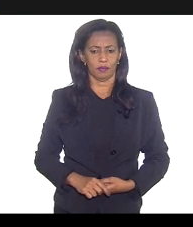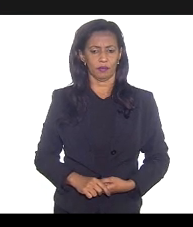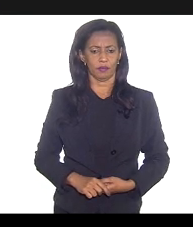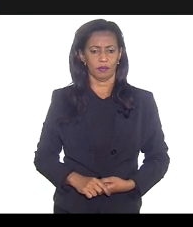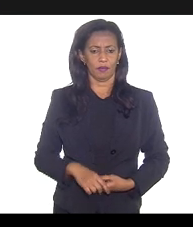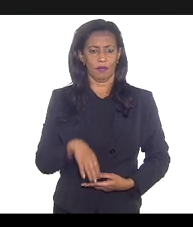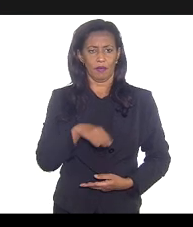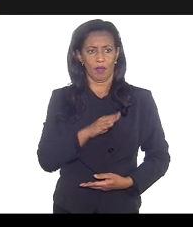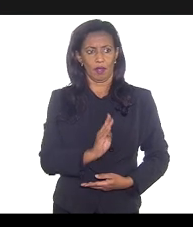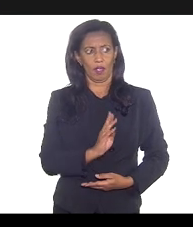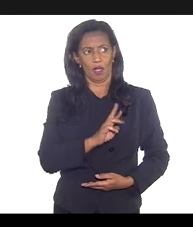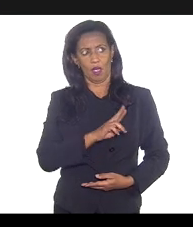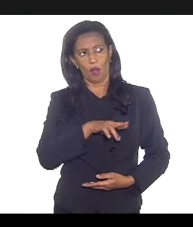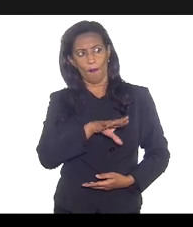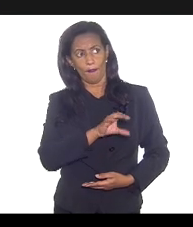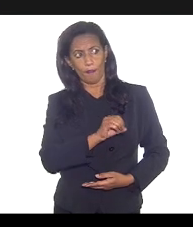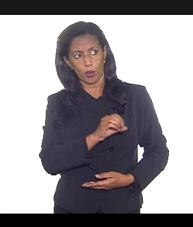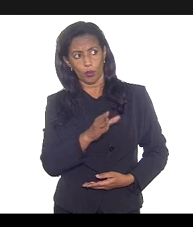Bruno e Lara estão aí?